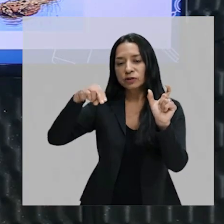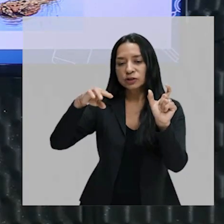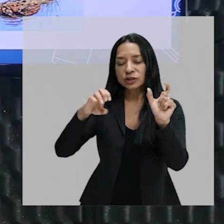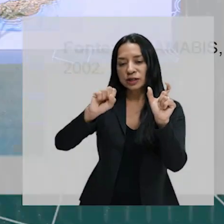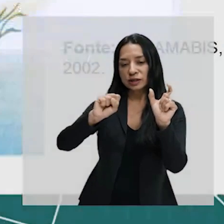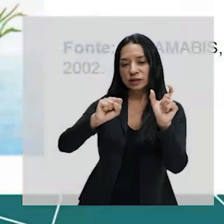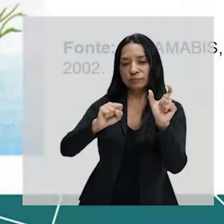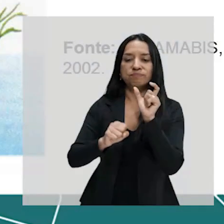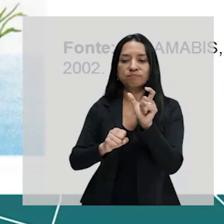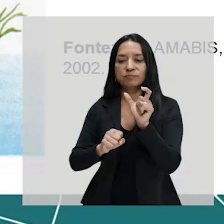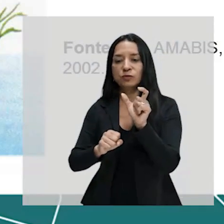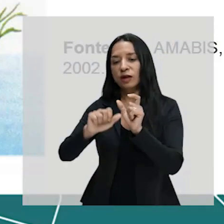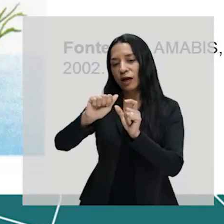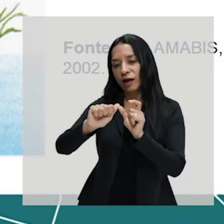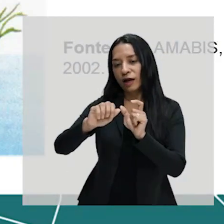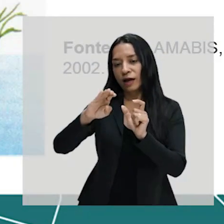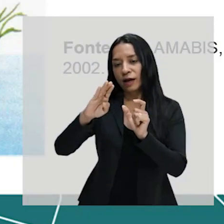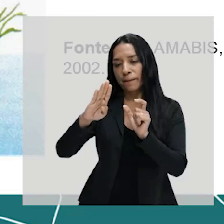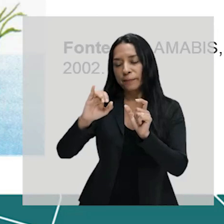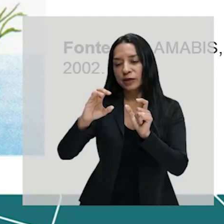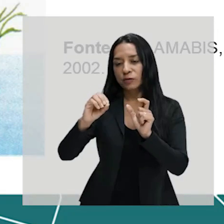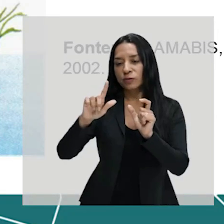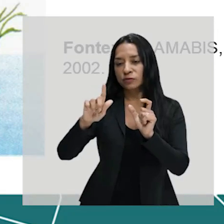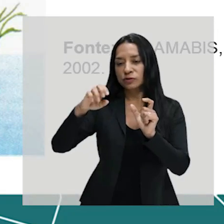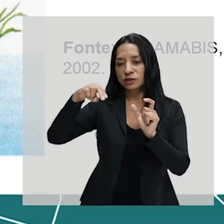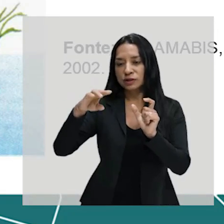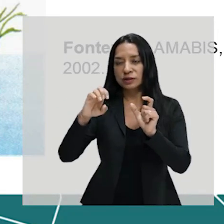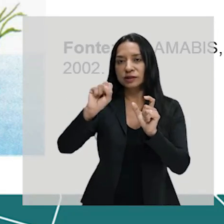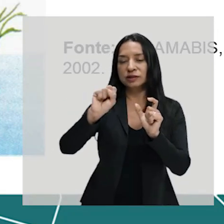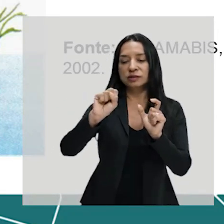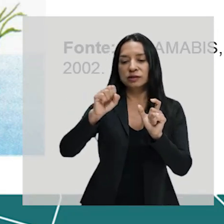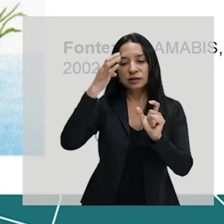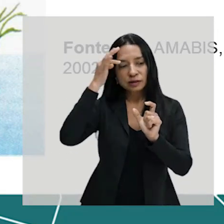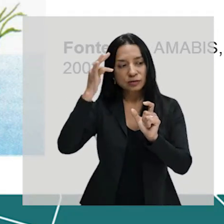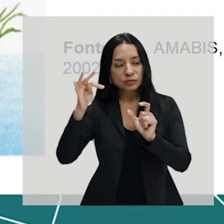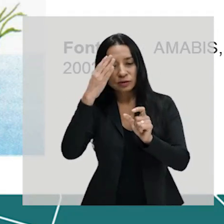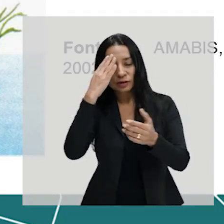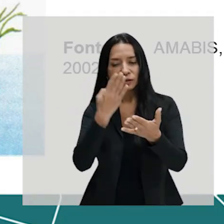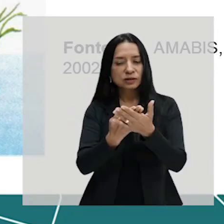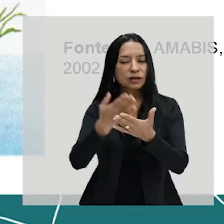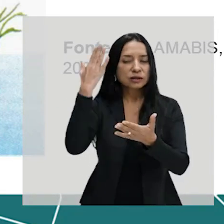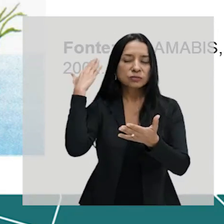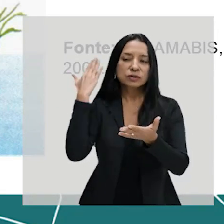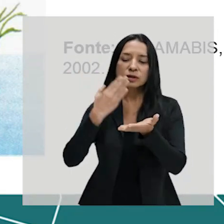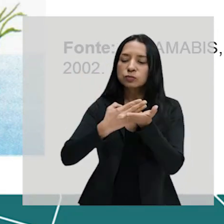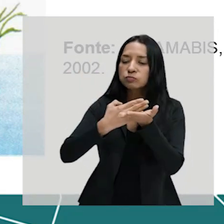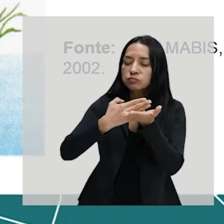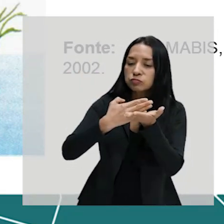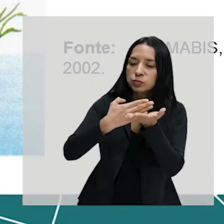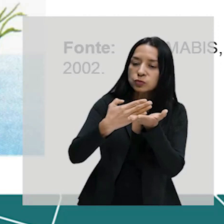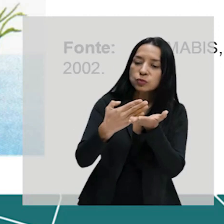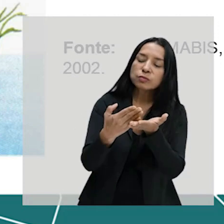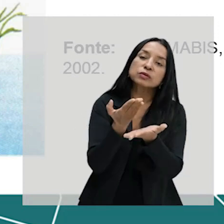a biogênese era uma teoria que era creditada há um tempo atrás tá bem no início ali do